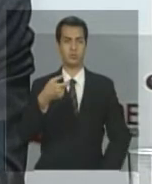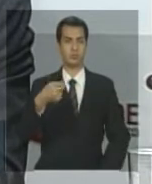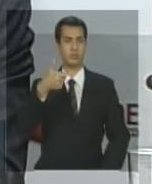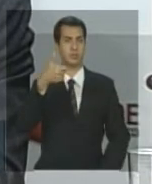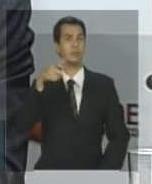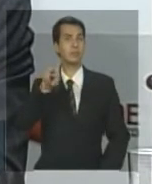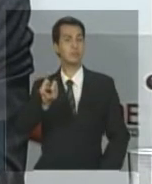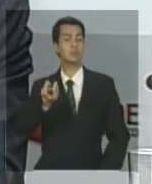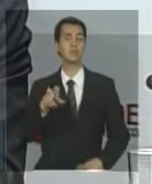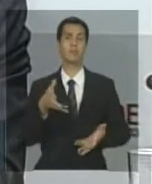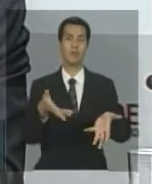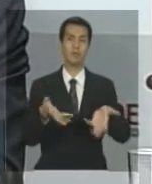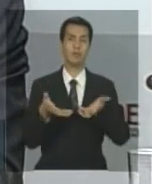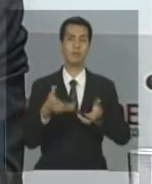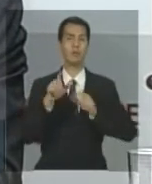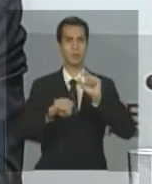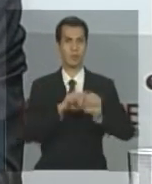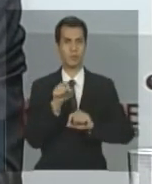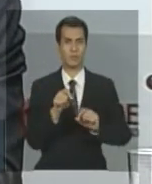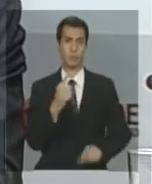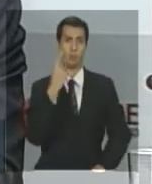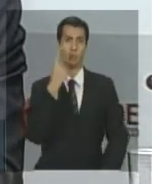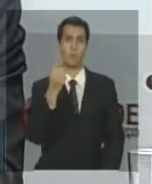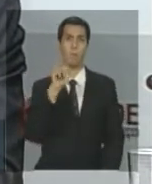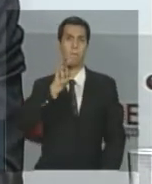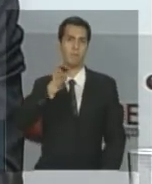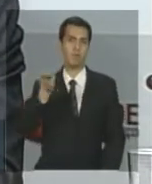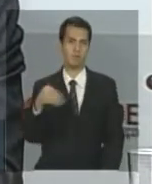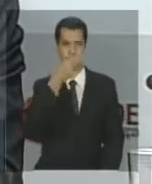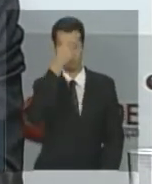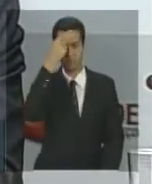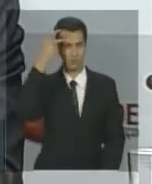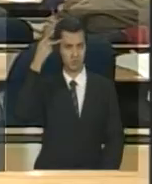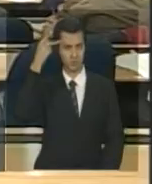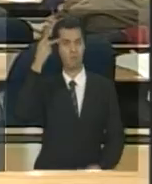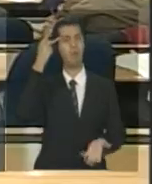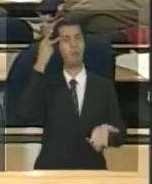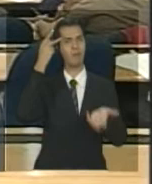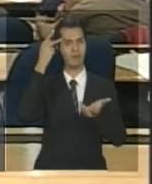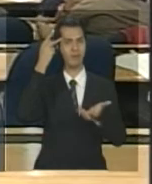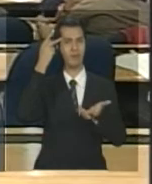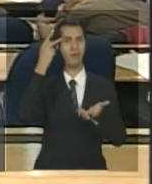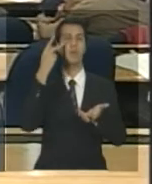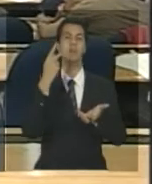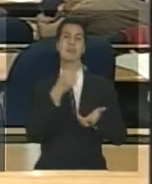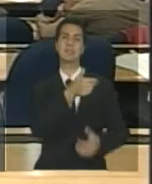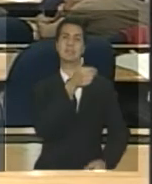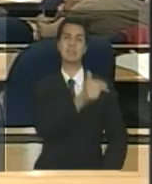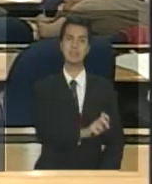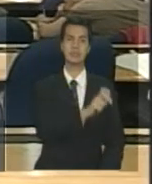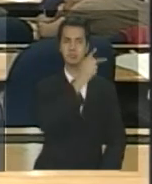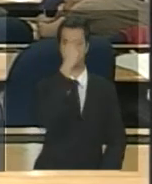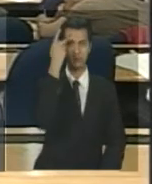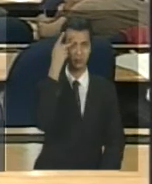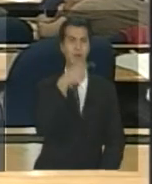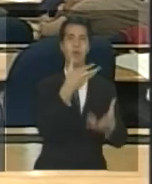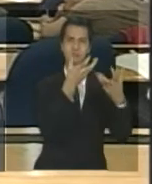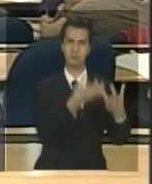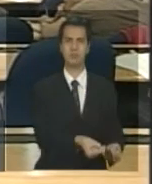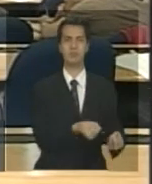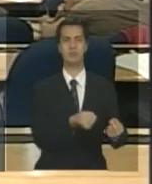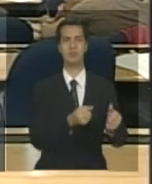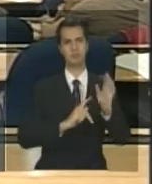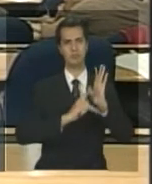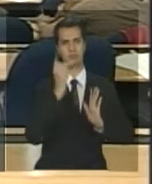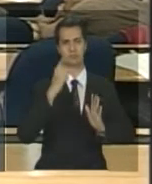de pessoas, né? Que é um índice importante de comparação com o resto do mundo. A nossa meta inicial